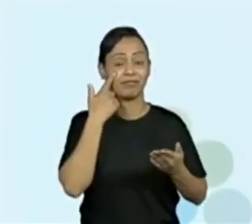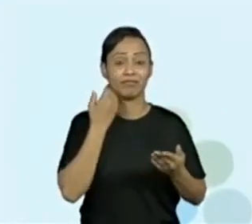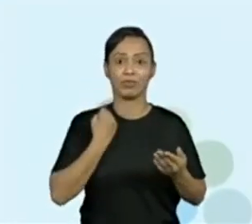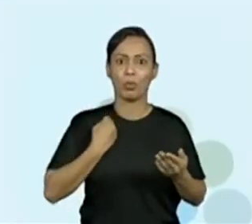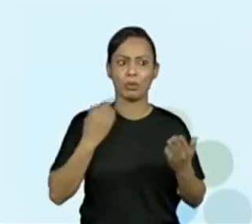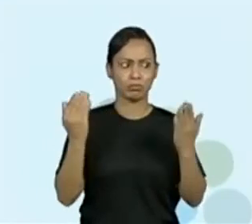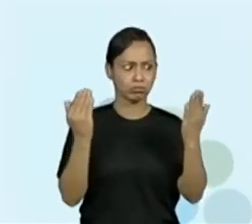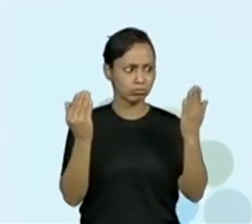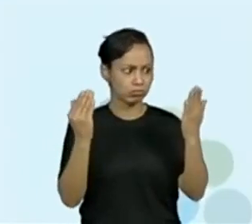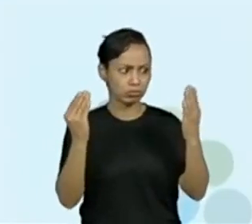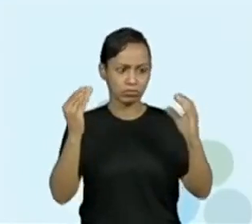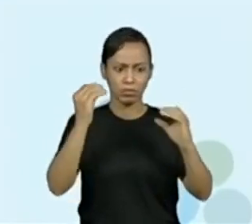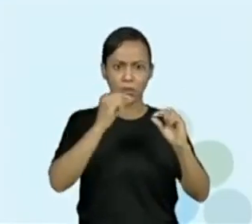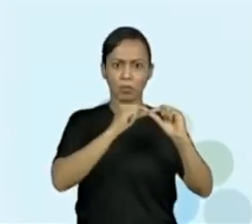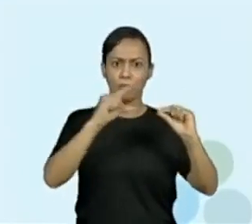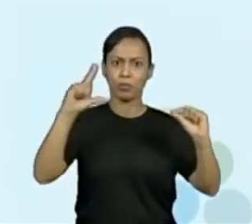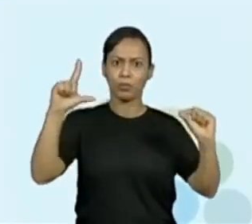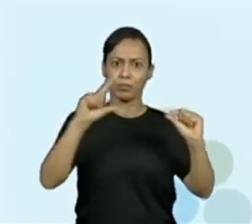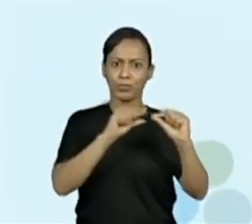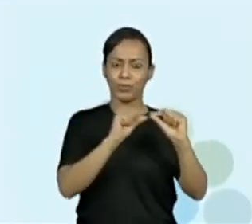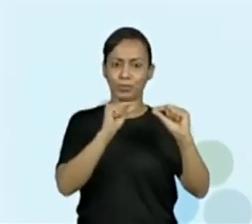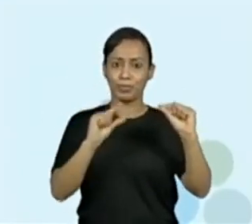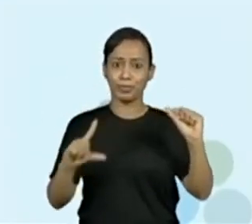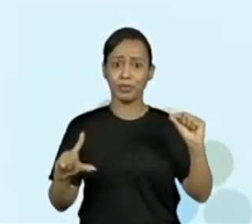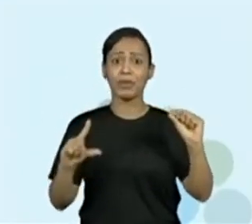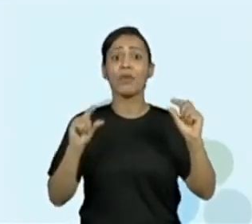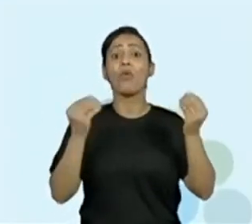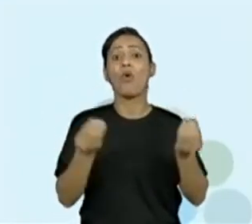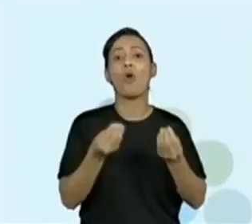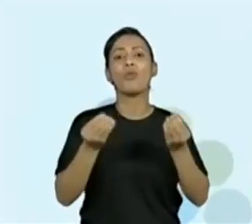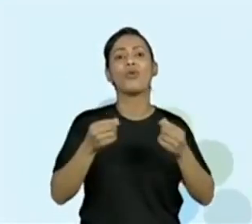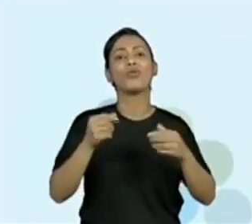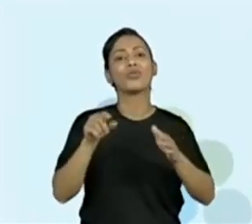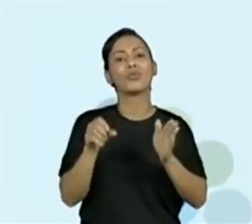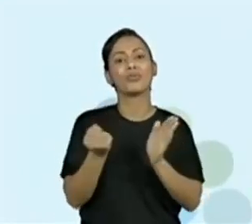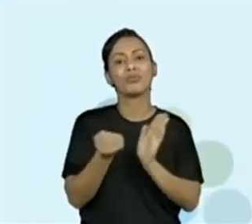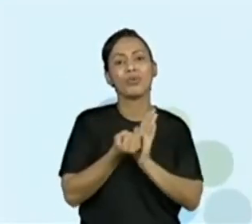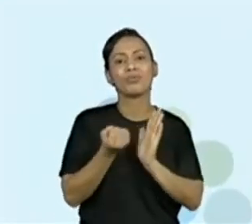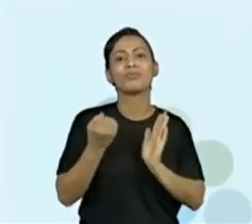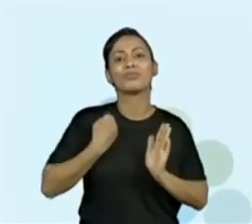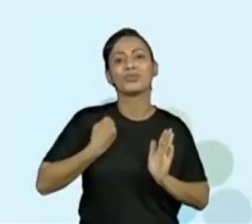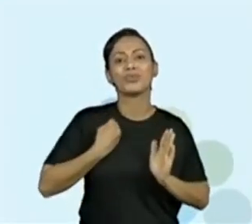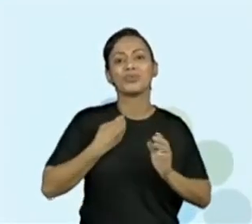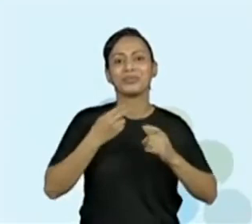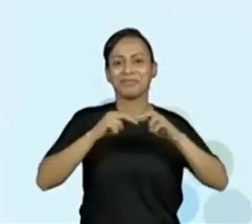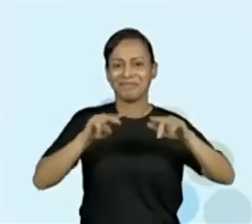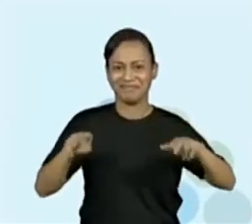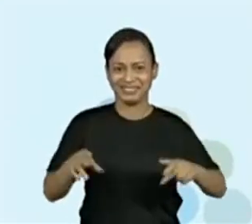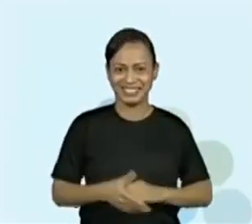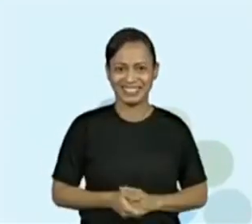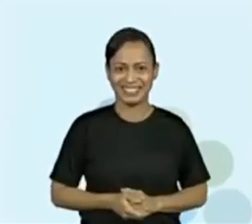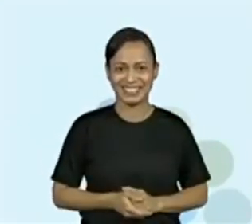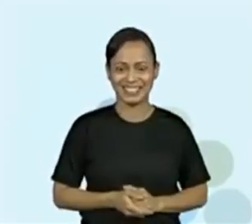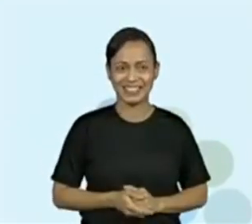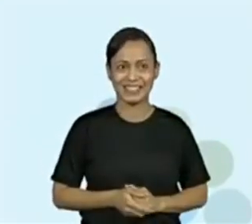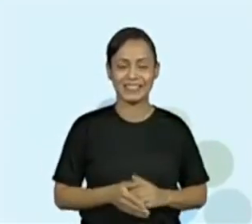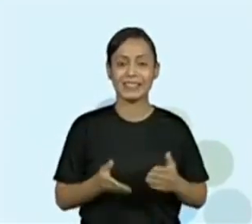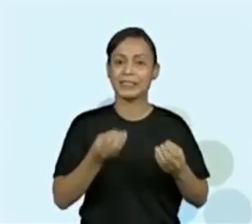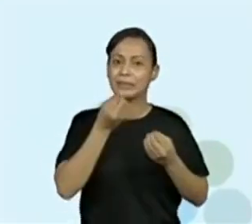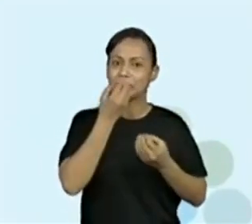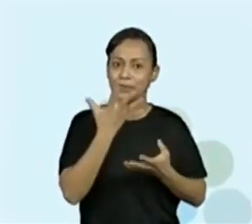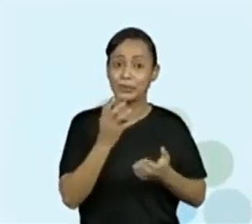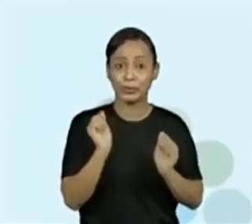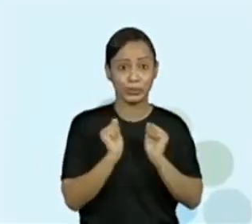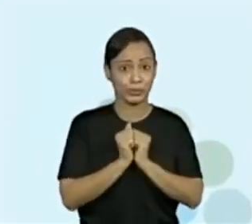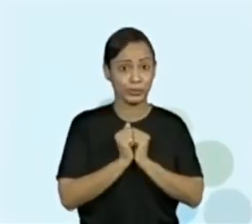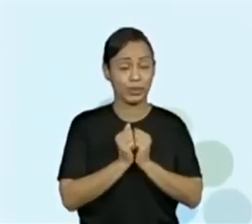e ordenar números naturais, fazendo sempre a leitura e a compreensão, não é mesmo? Muito bom tê-los